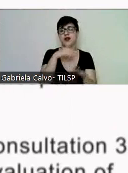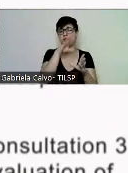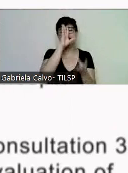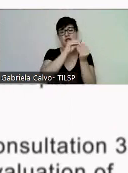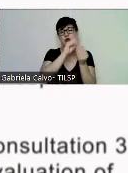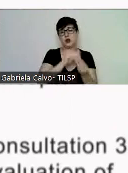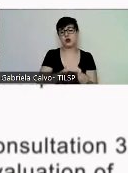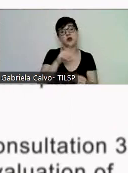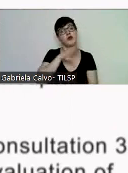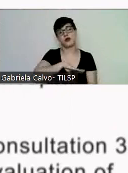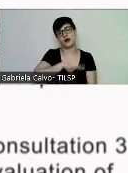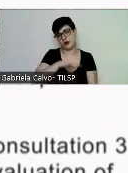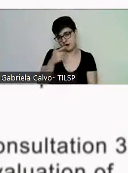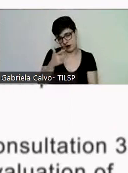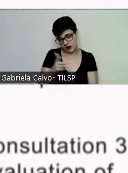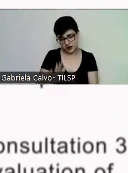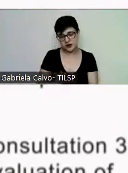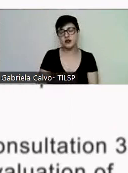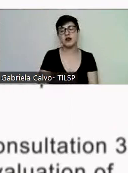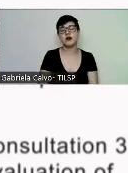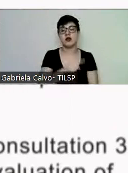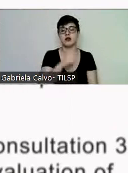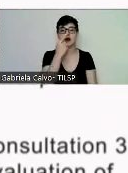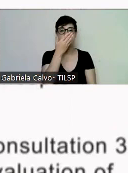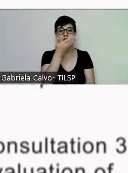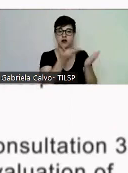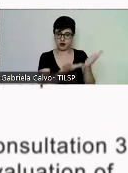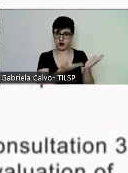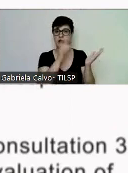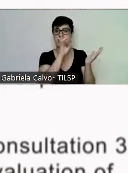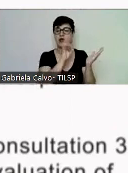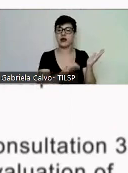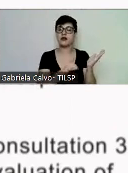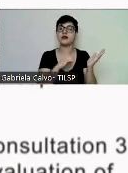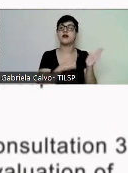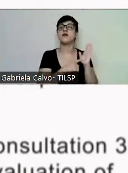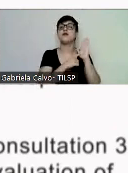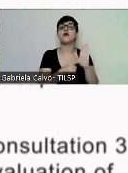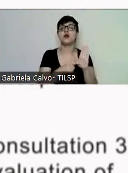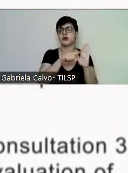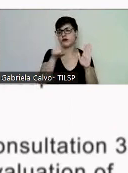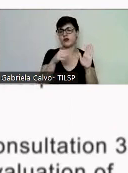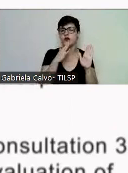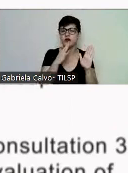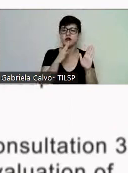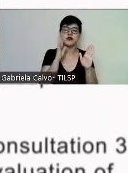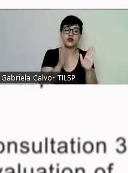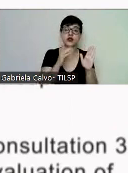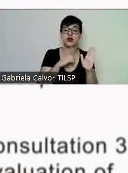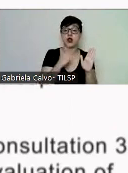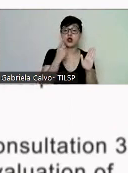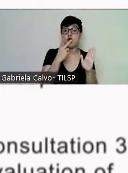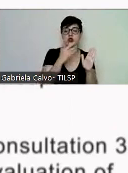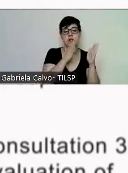ela não tá em português mas ela ela é uma metodologia já conhecida para quem participou do processo que envolve 12 etapas